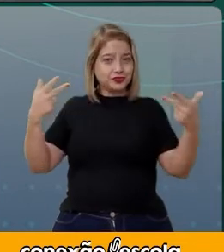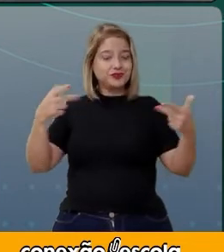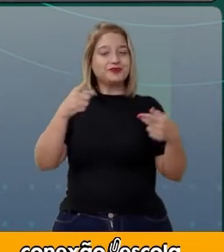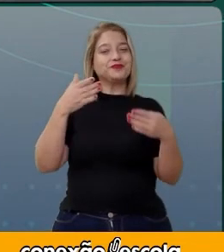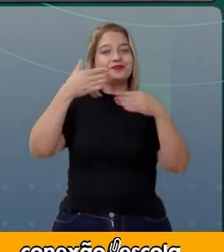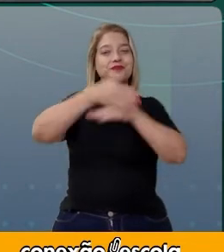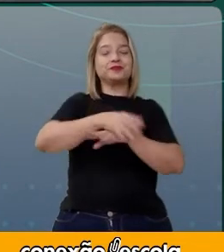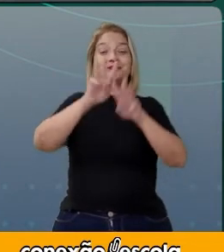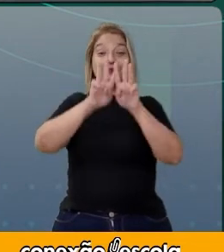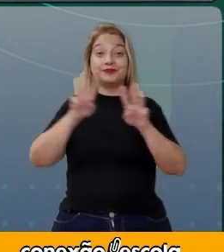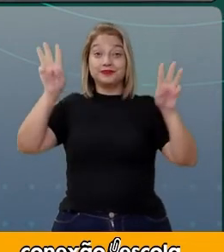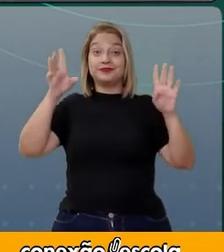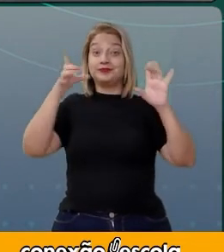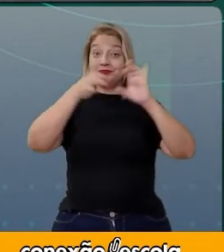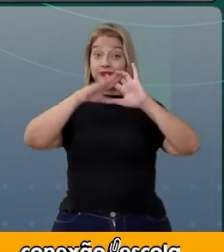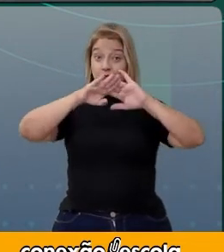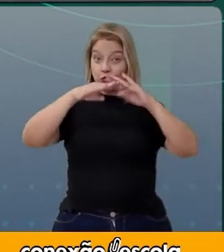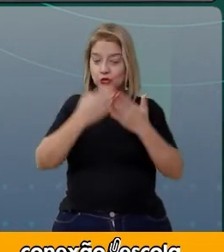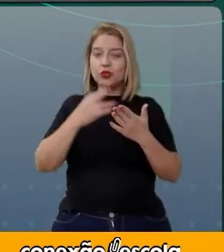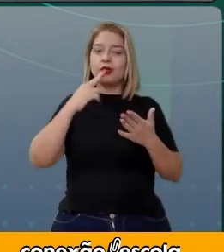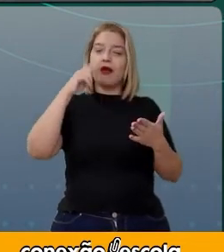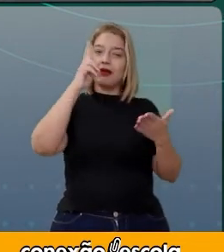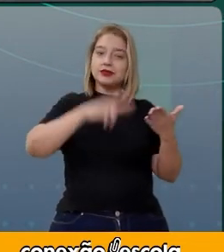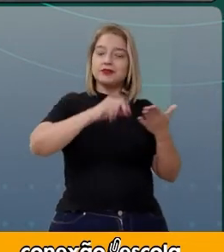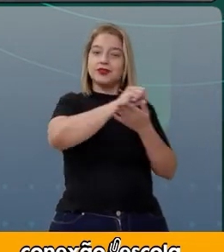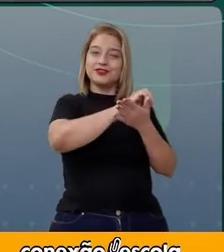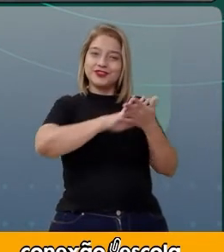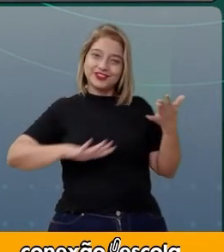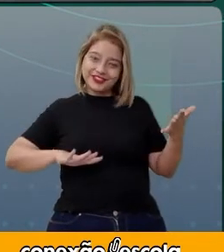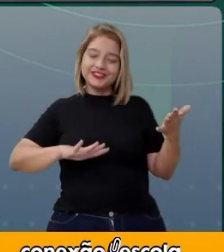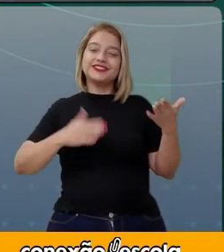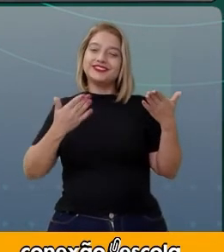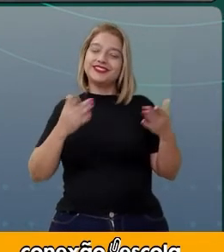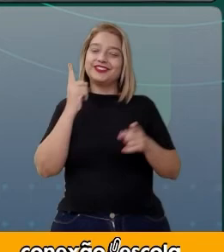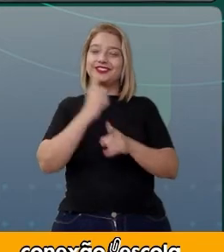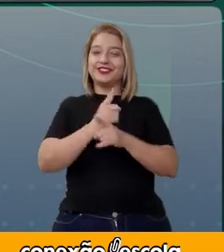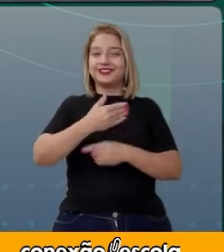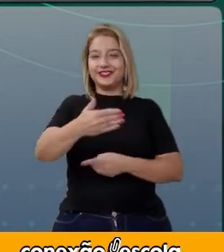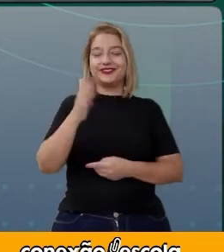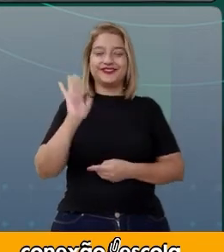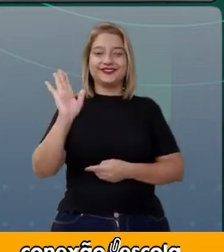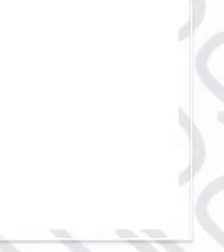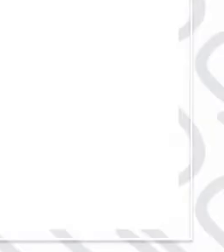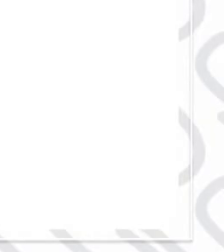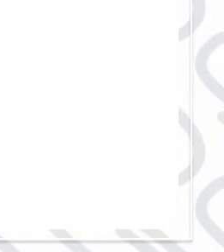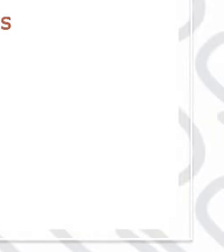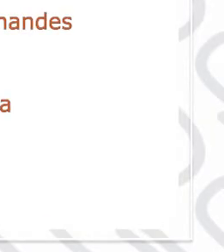portal Conexão Escola, façam a atividade proposta e até mais!